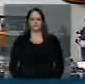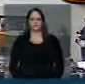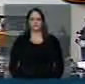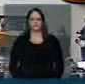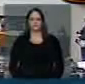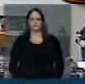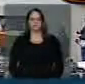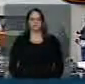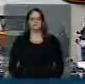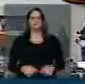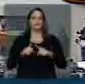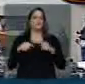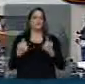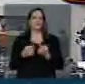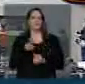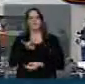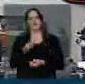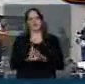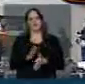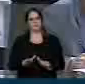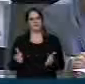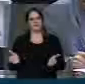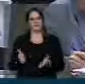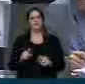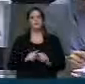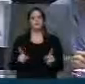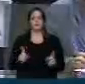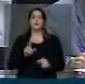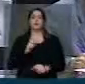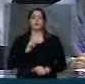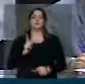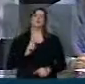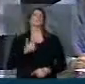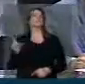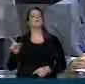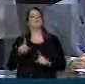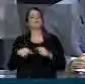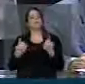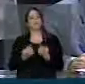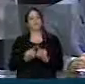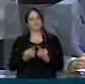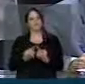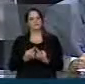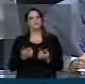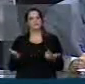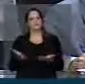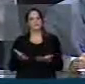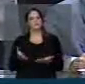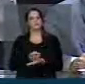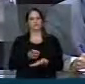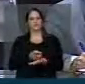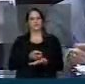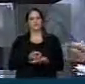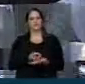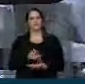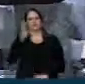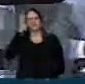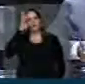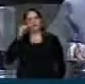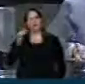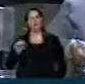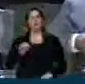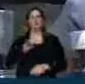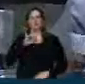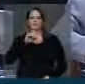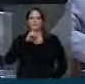Nada mais vem tratar, vou encerrar os trabalhos antes convocando sessão deliberativa extraordinária para hoje, quarta-feira, 10 de